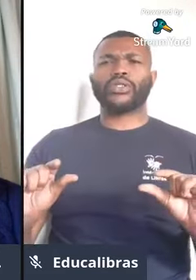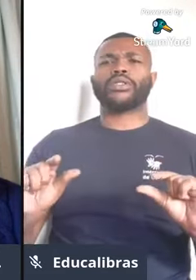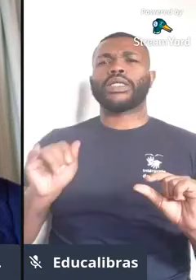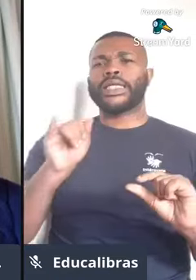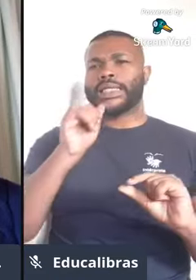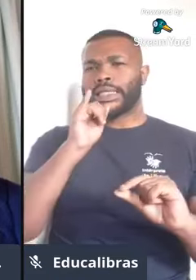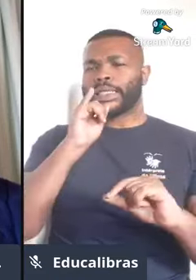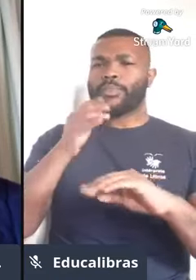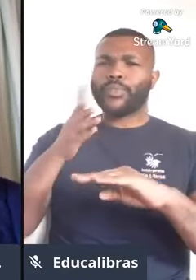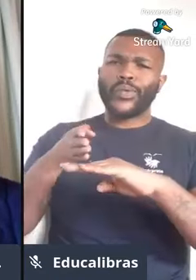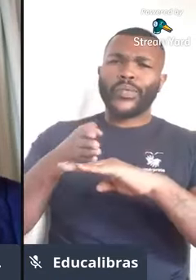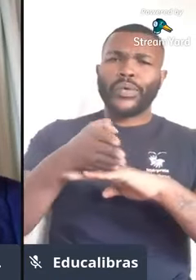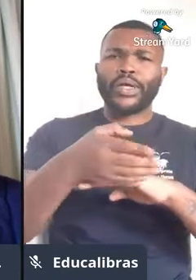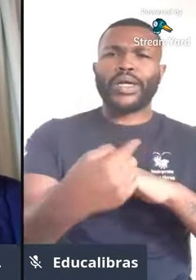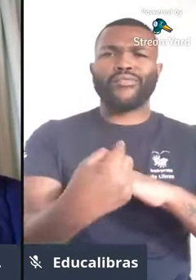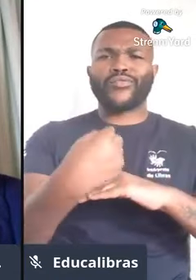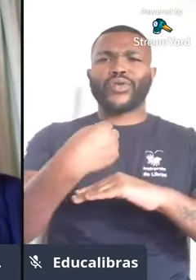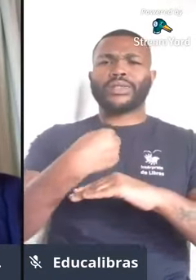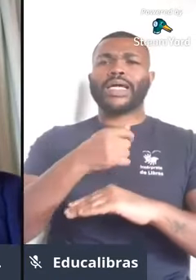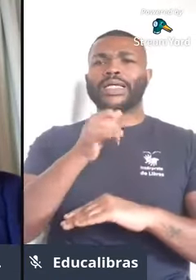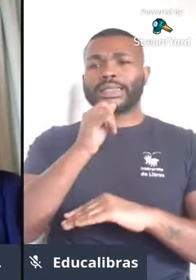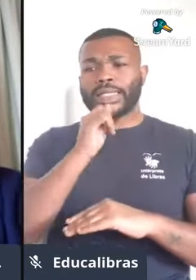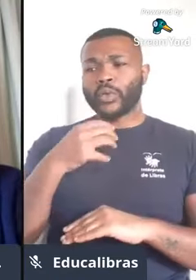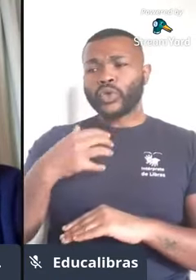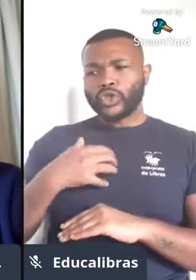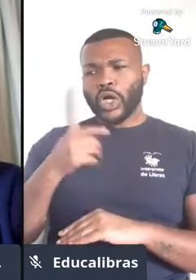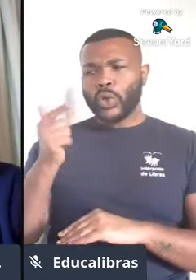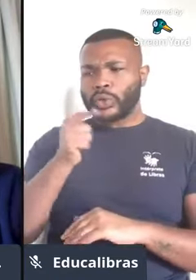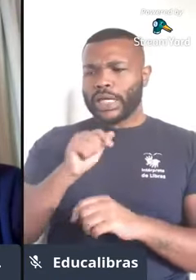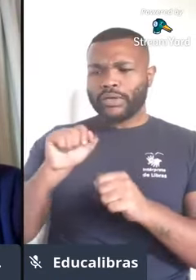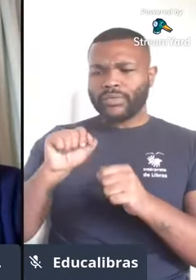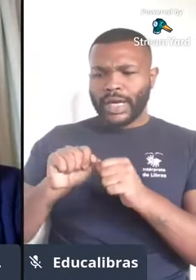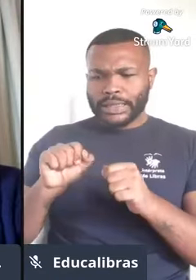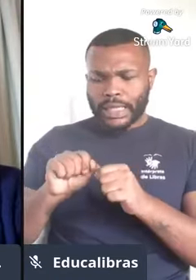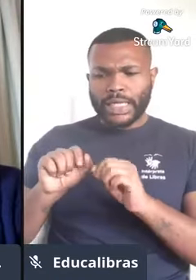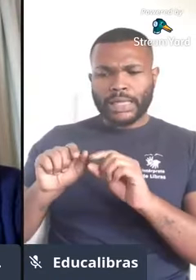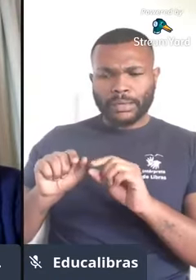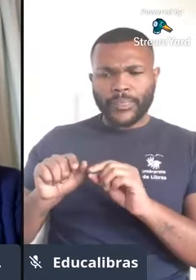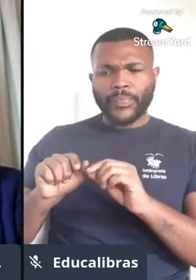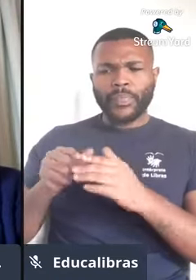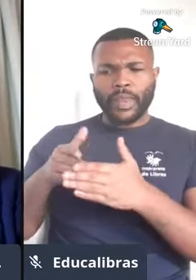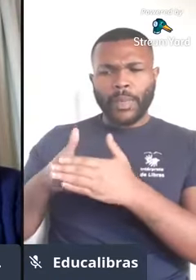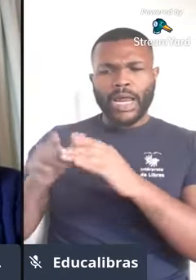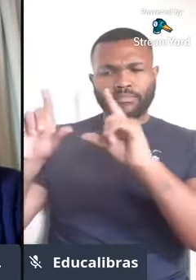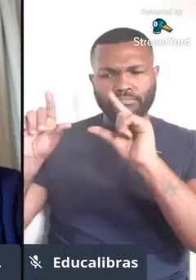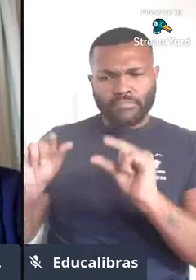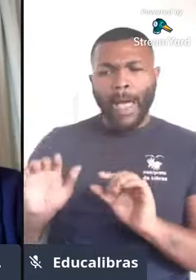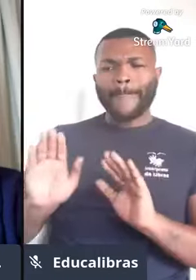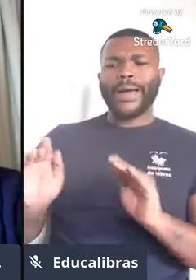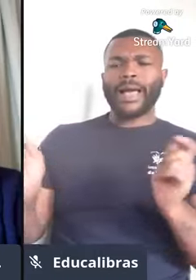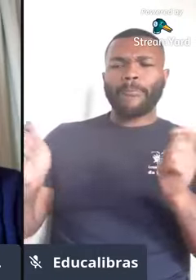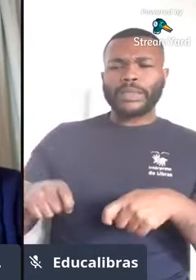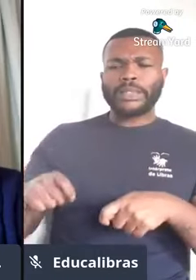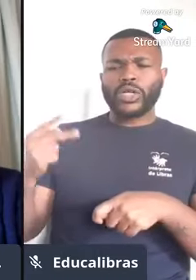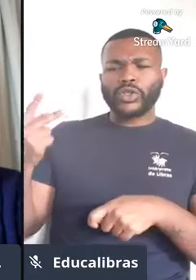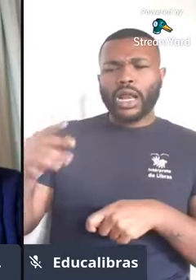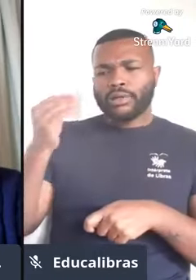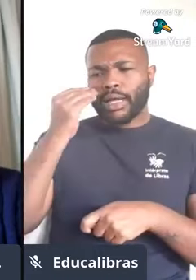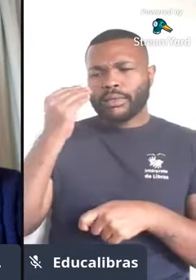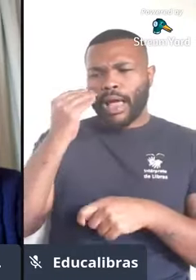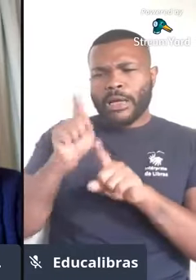conseguem, de fato, executar e fazer, maximizar suas habilidades. E a gente só consegue fazer isso,